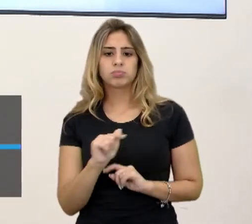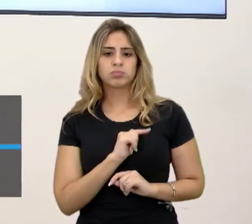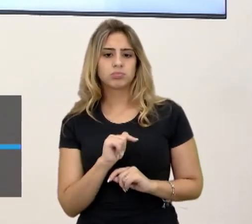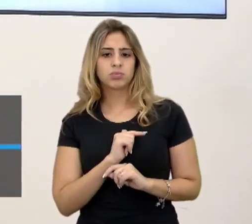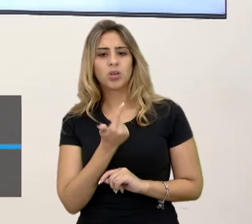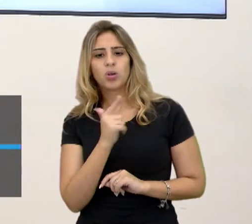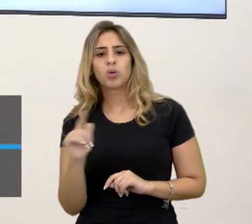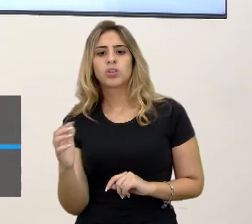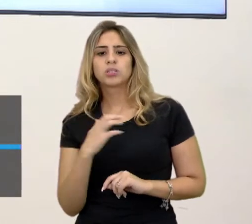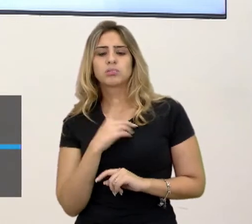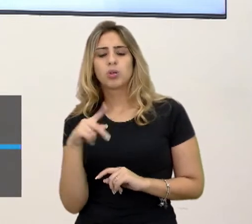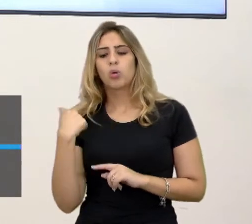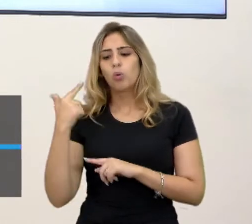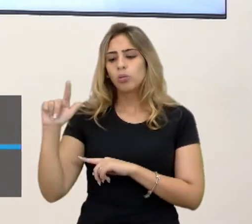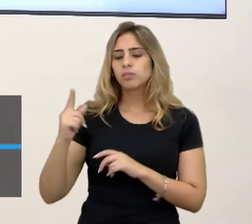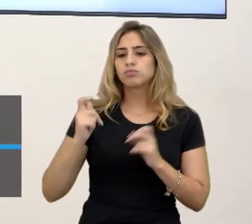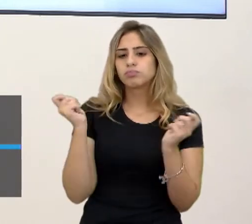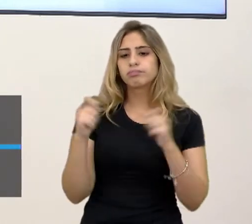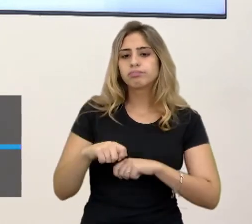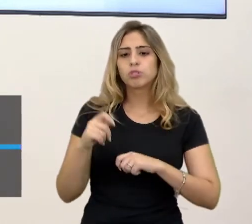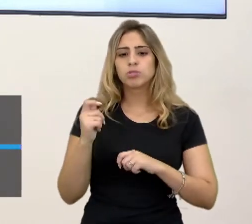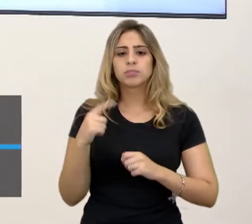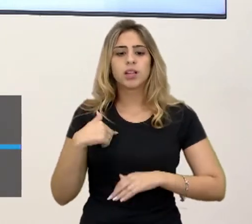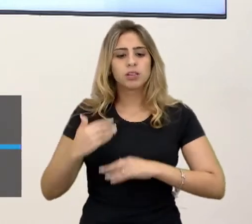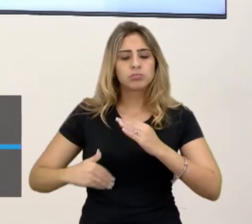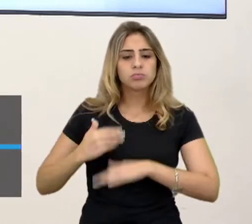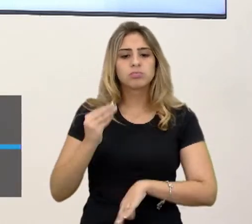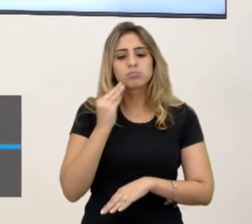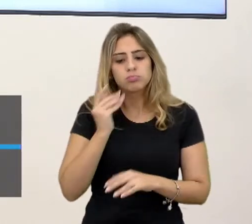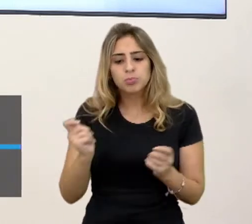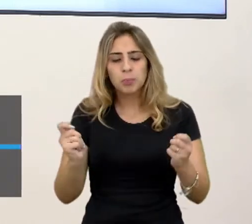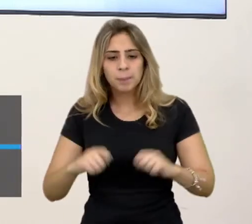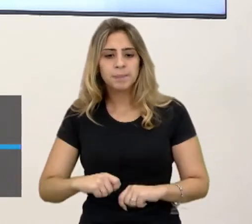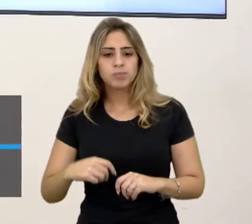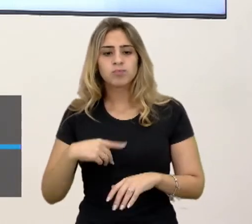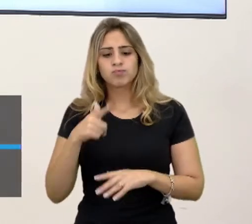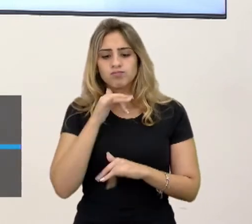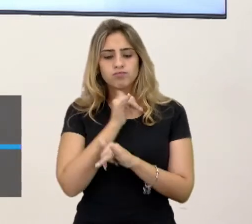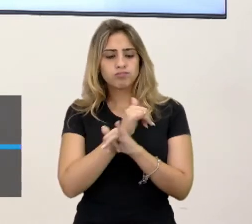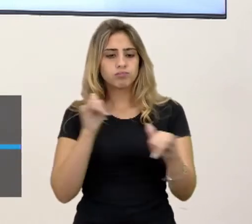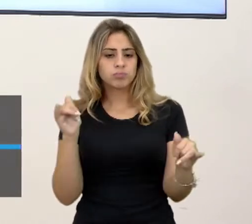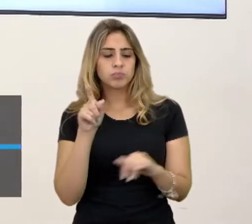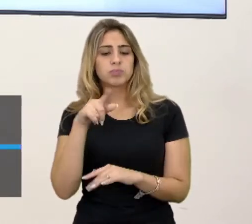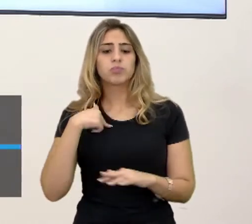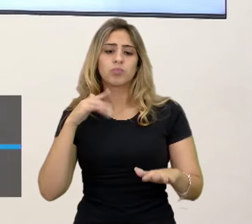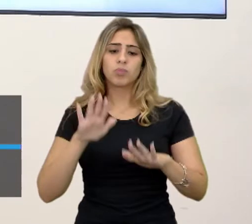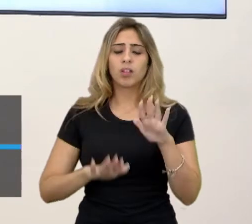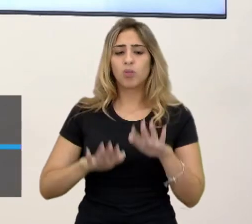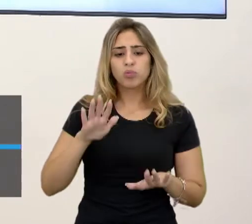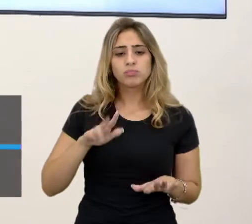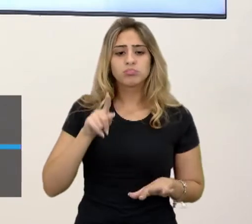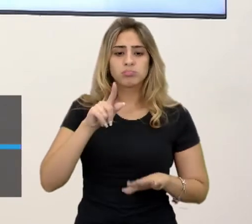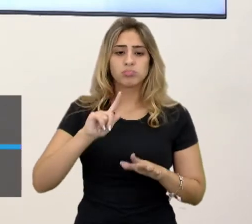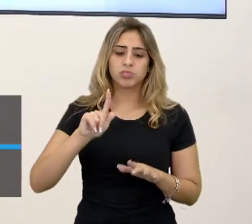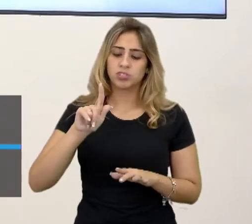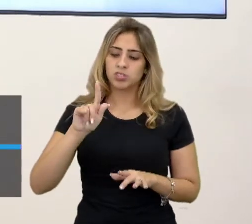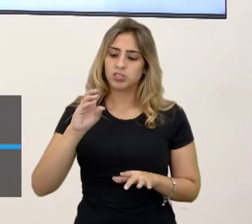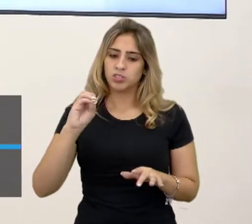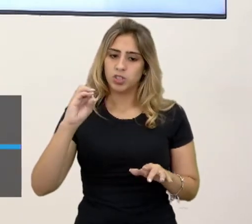outros tipos, outras possibilidades, né, de produção de eletricidade, talvez, então, a geotérmica